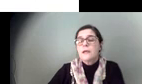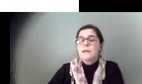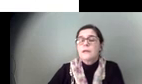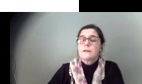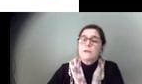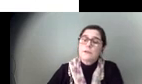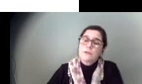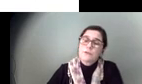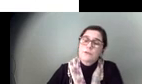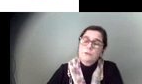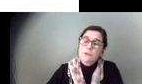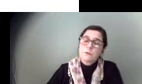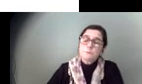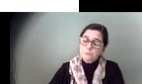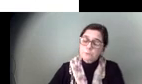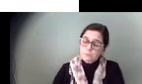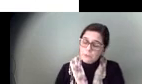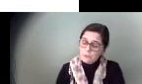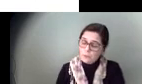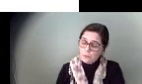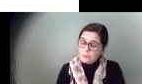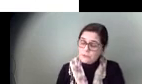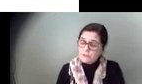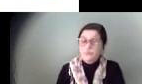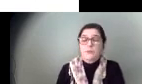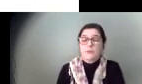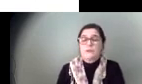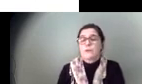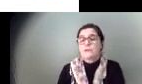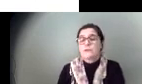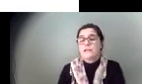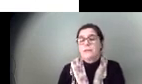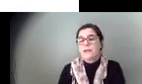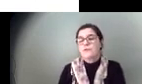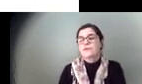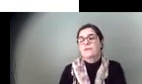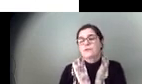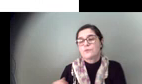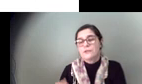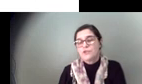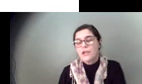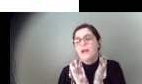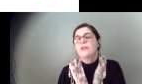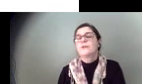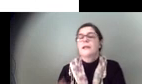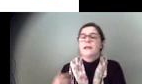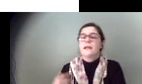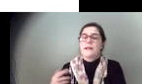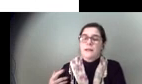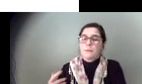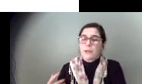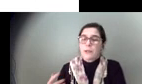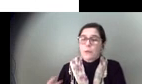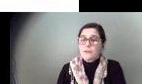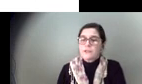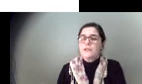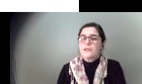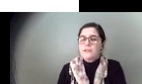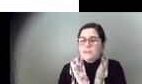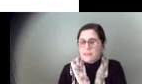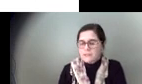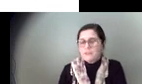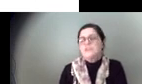formação, então lá no início do ano nós tivemos, né, alguns elementos que nos subsidiaram para